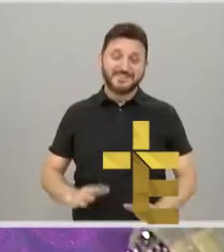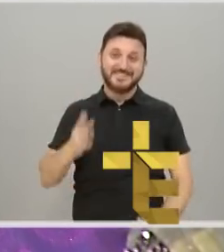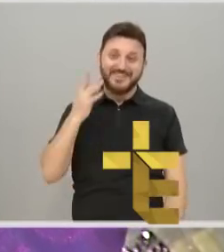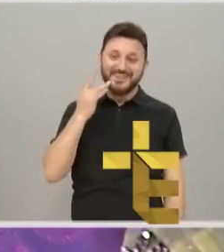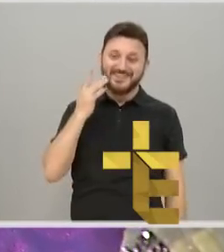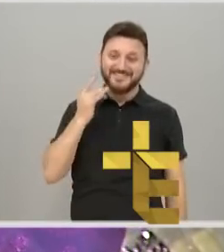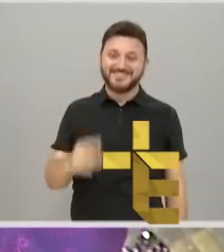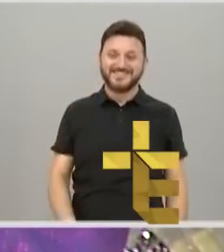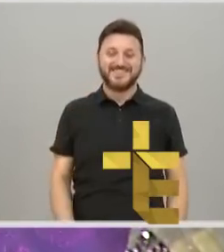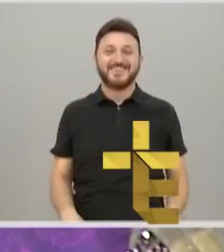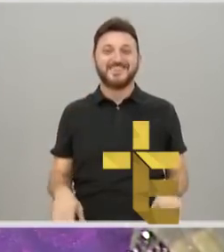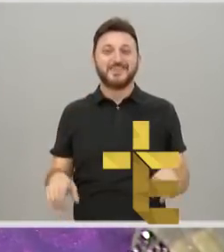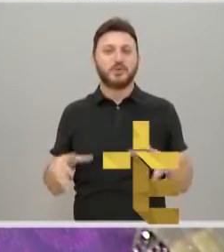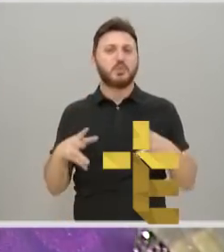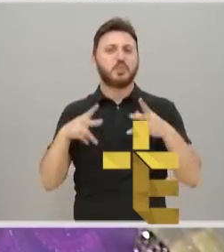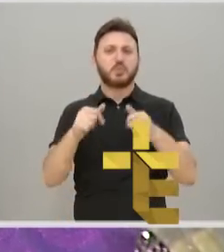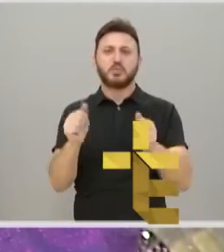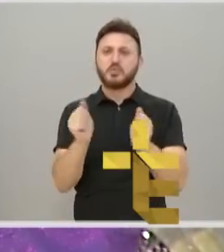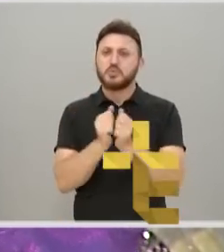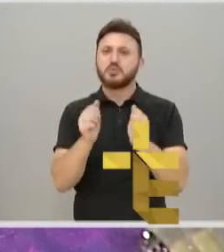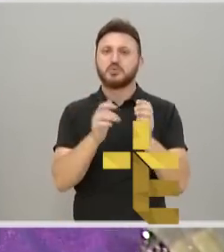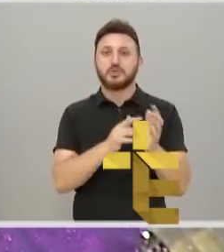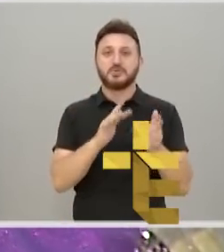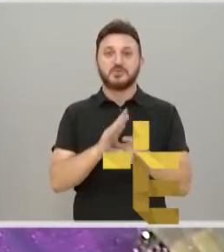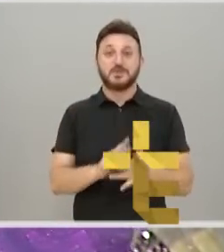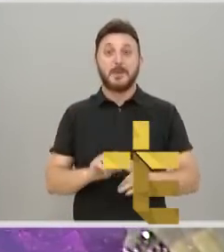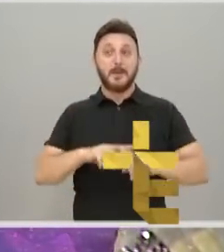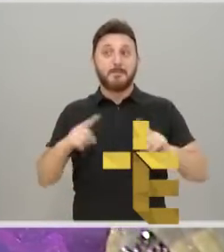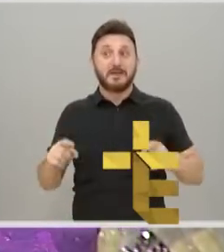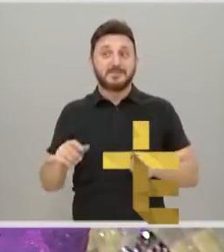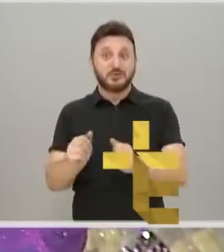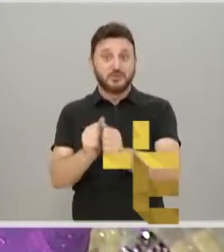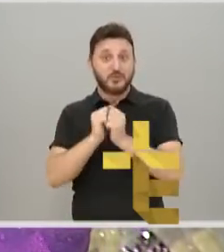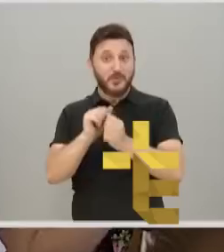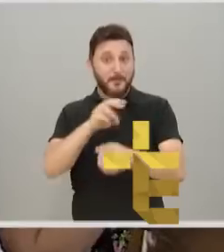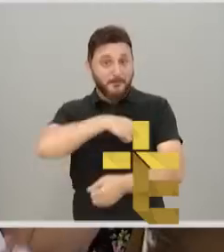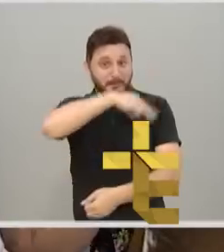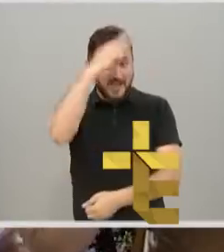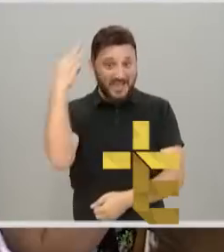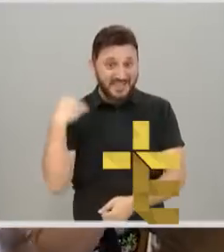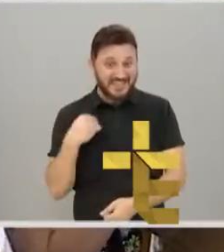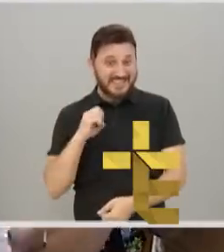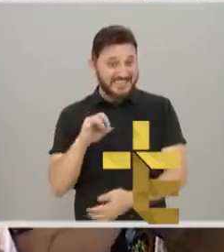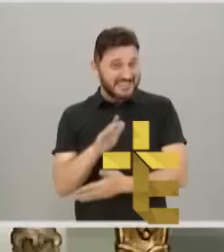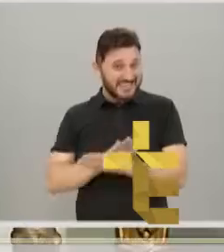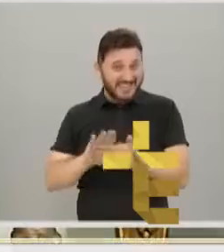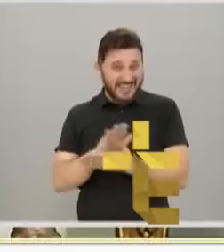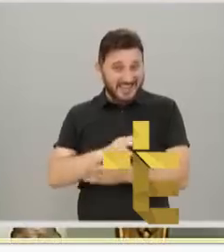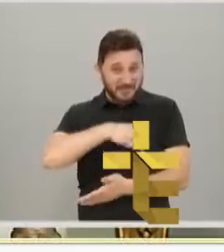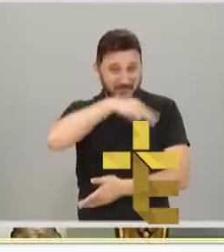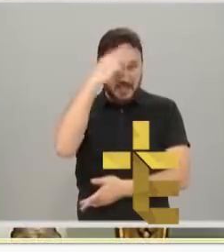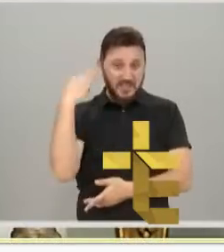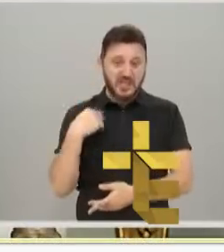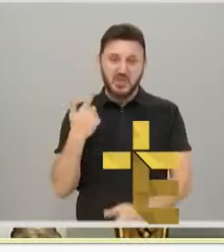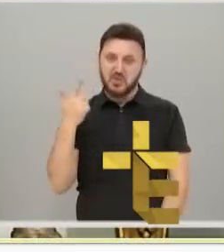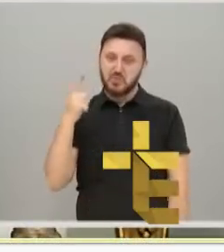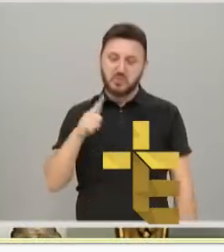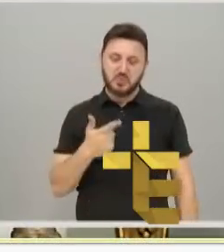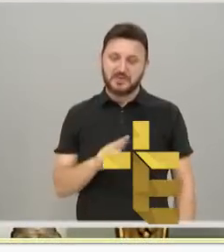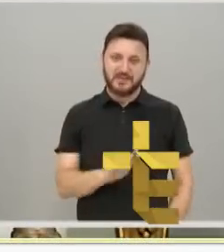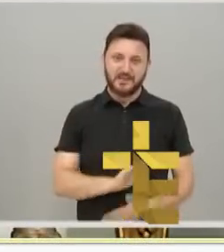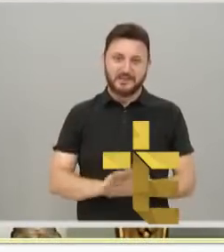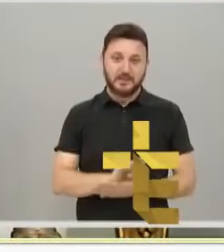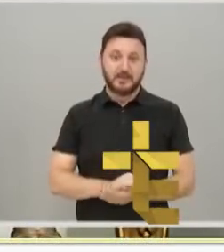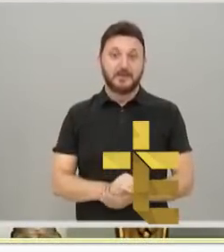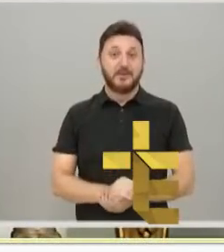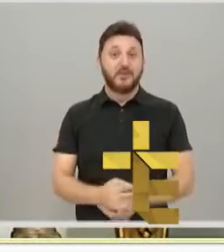assim, tudo com Jesus, nada sem Maria. Amém! Bem-vindos a todos e saudando quem